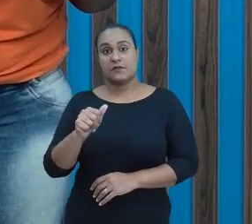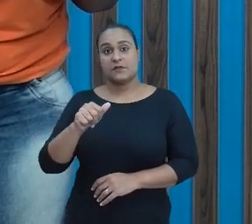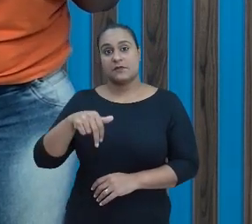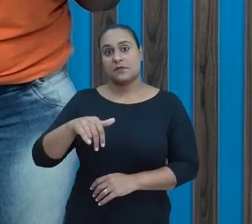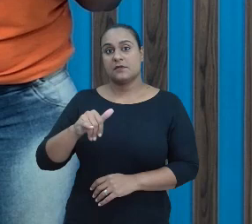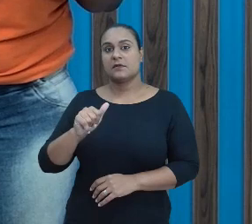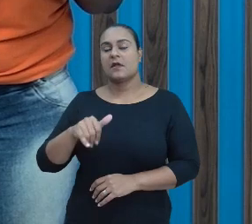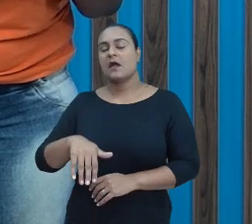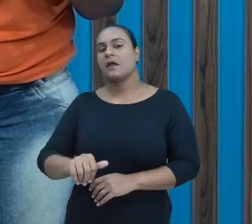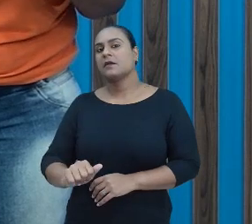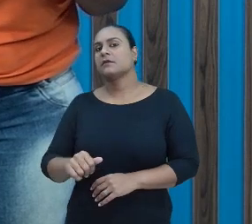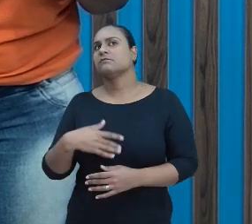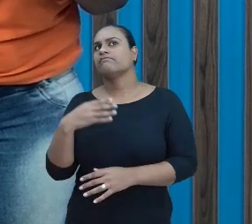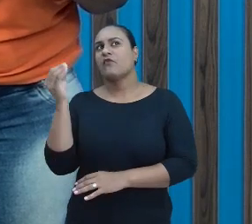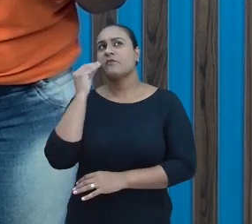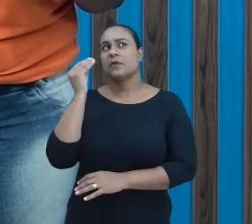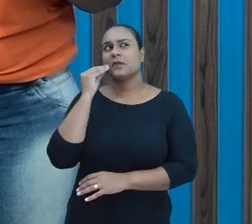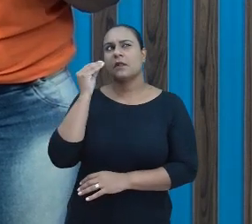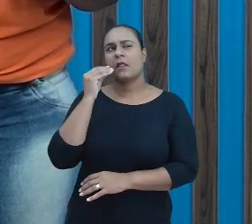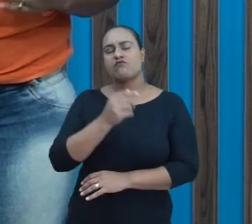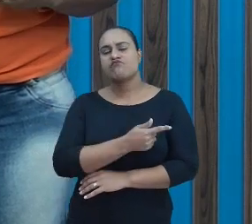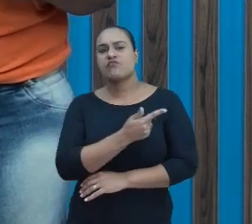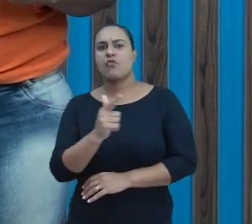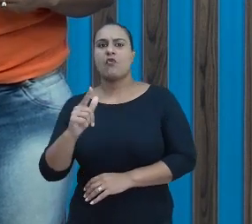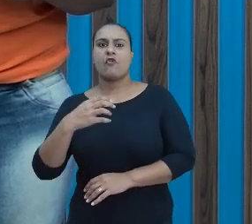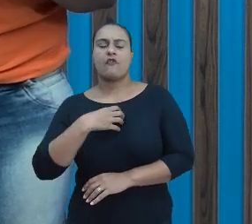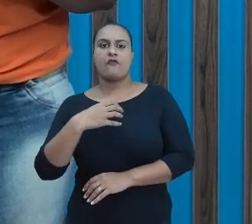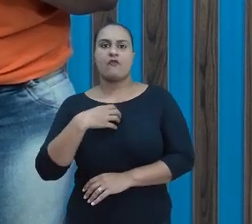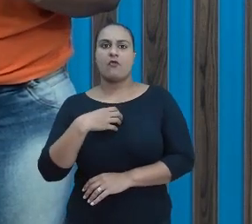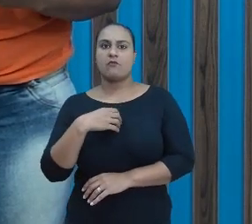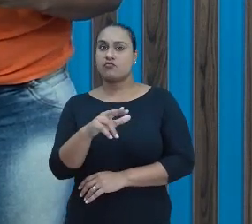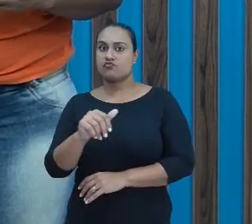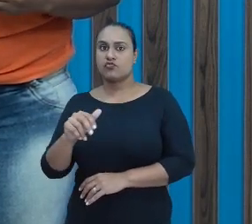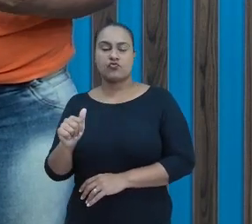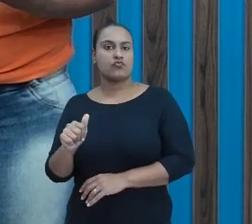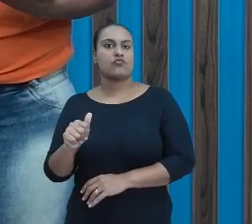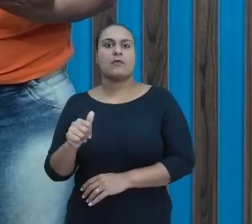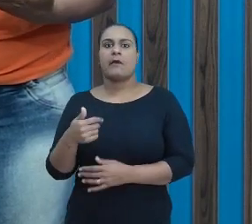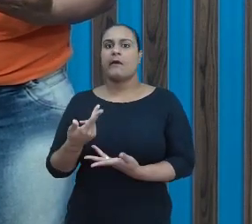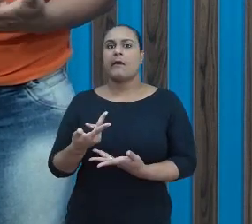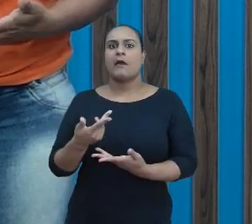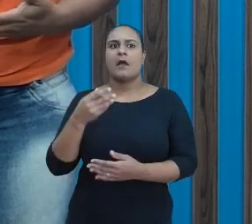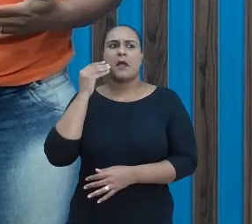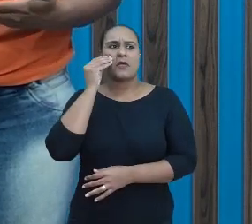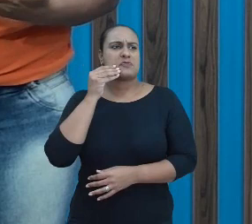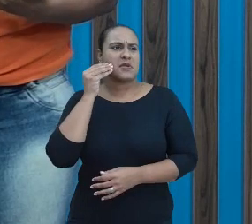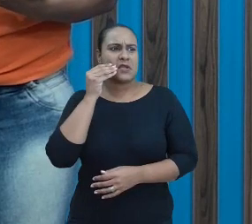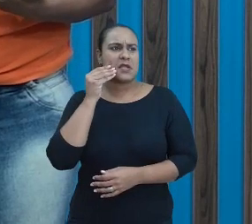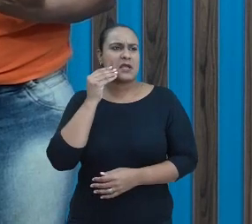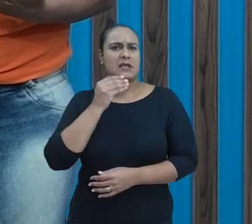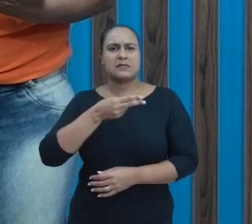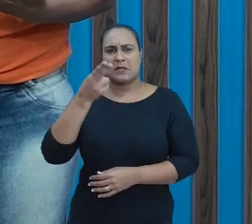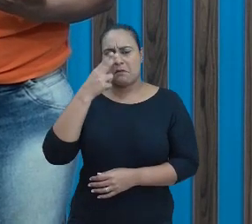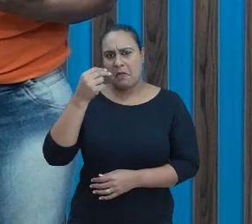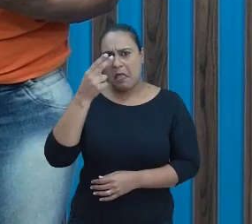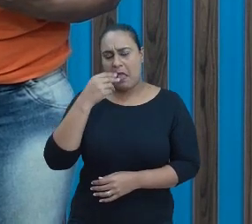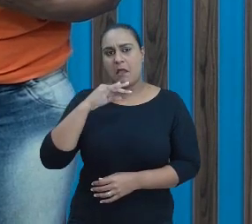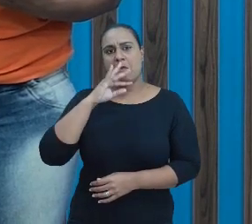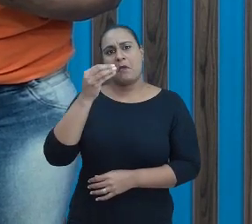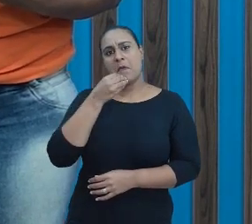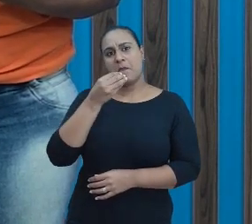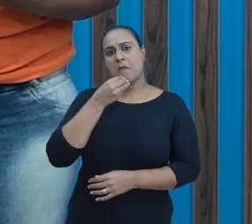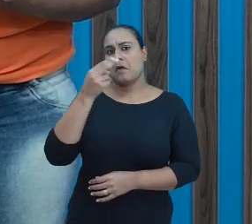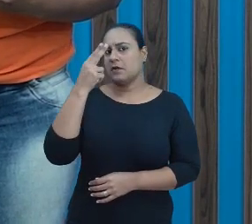uma maneira, vamos tentar de outra, mas nunca deixar de oferecer a mesma experiência, as mesmas oportunidades